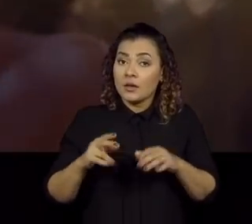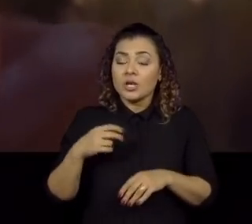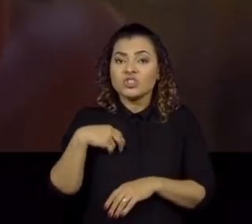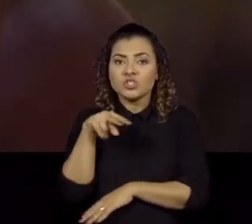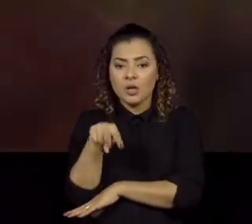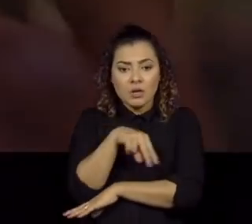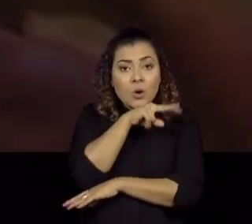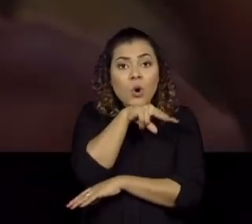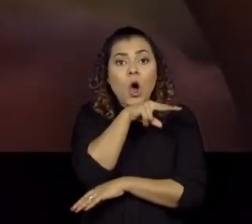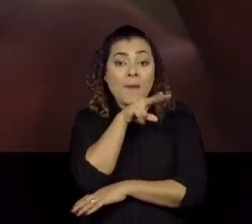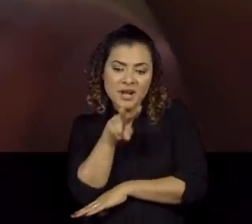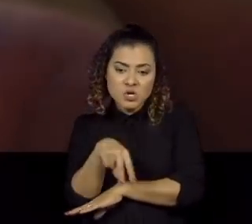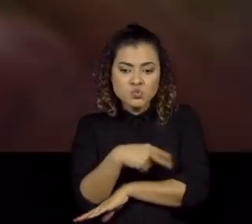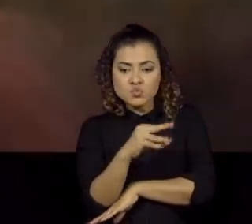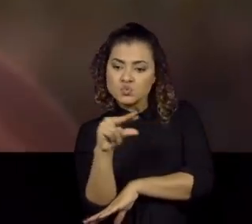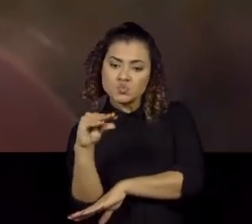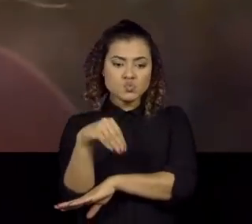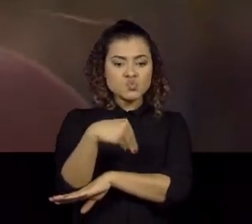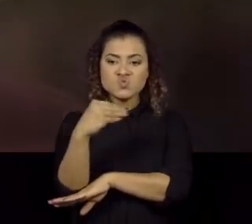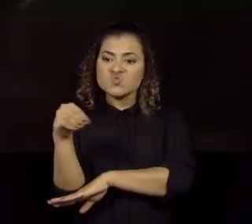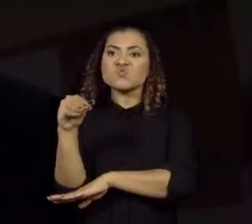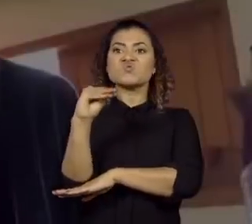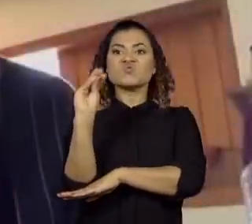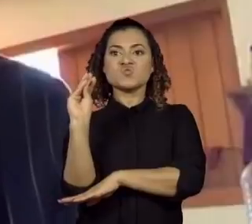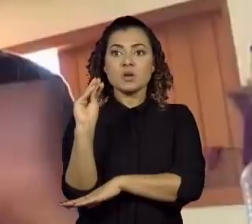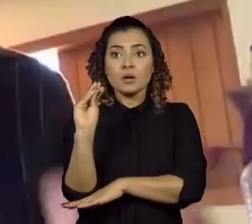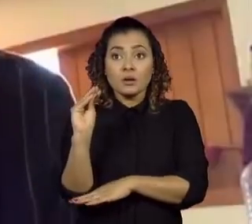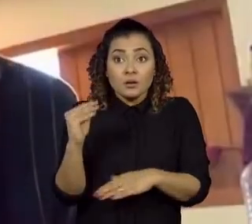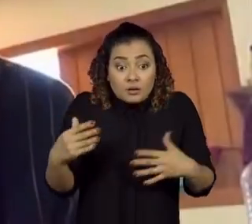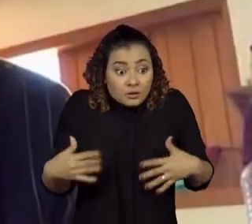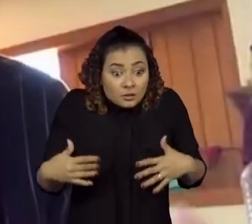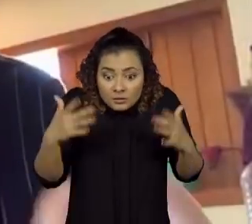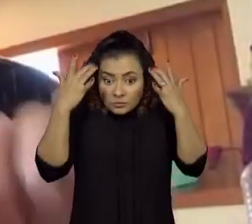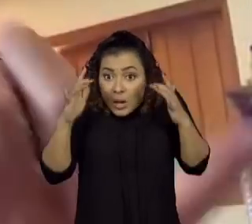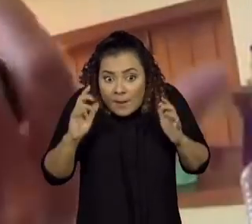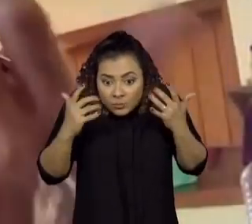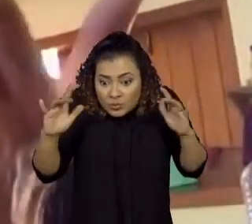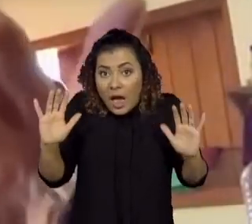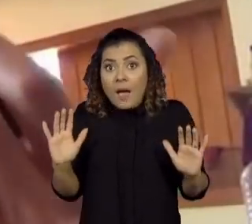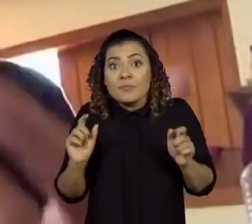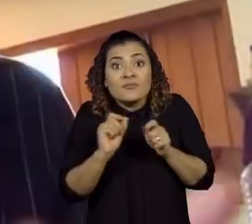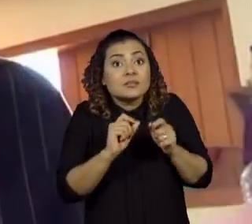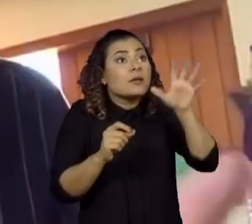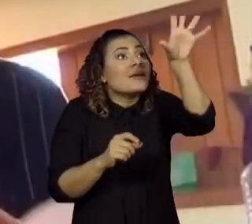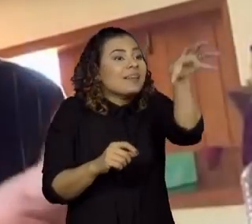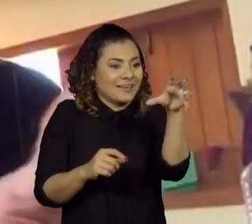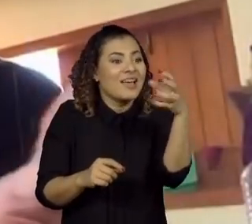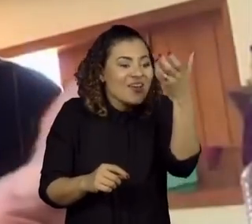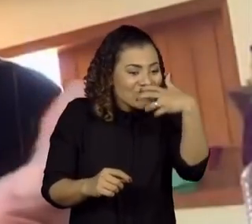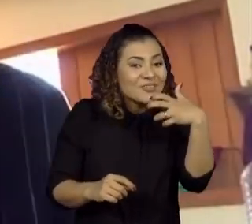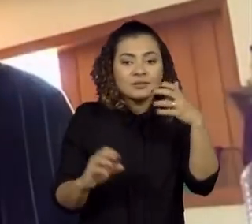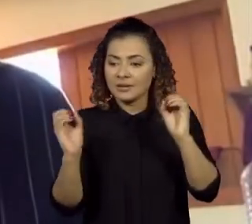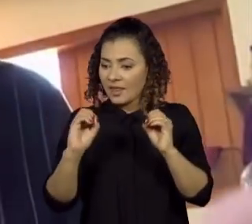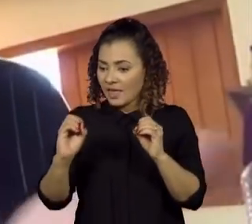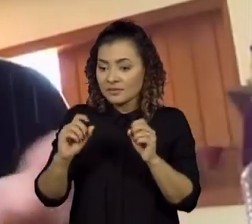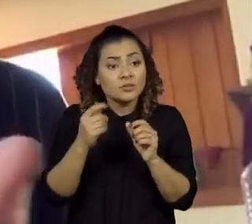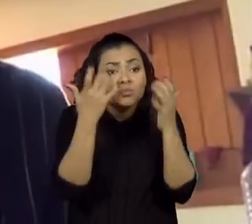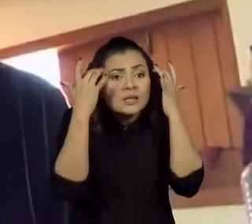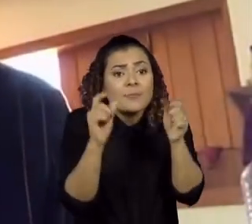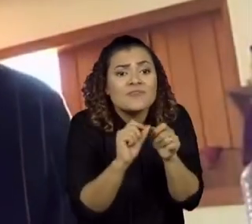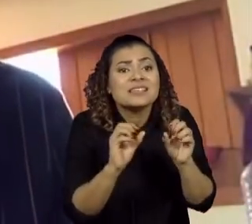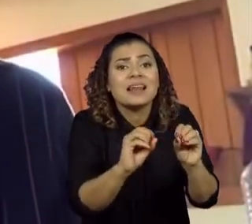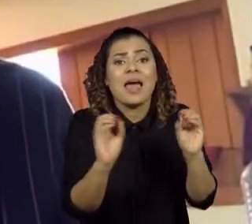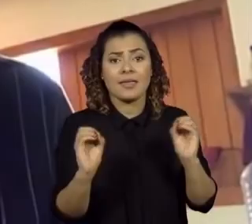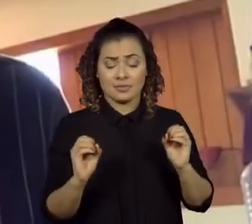aí. Então, eles riam muito da gente, porque a gente não sabe fazer nada. A gente não sabe pegar uma fruta, a gente não sabe preparar uma fruta, a gente não sabe